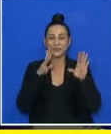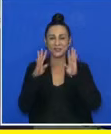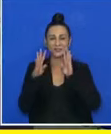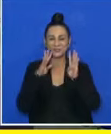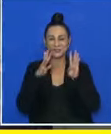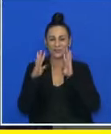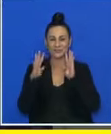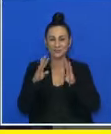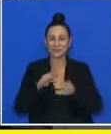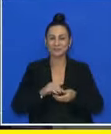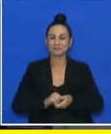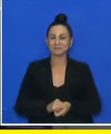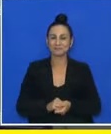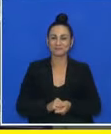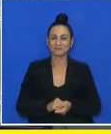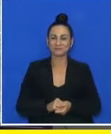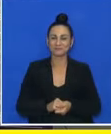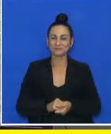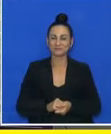YouTube e no Facebook.